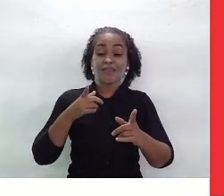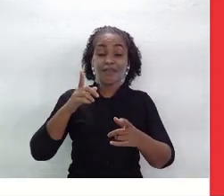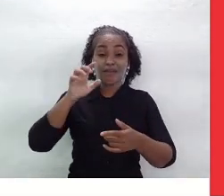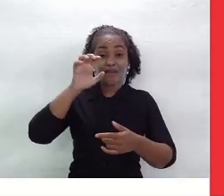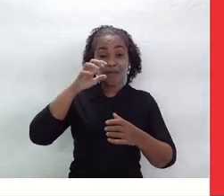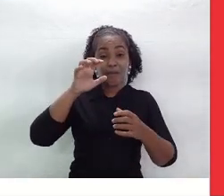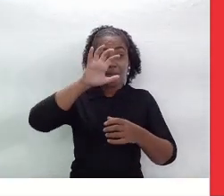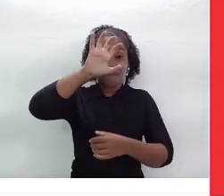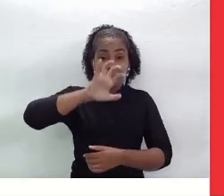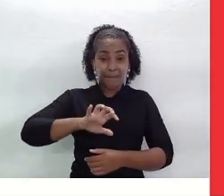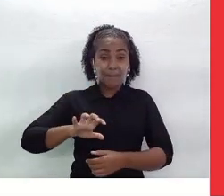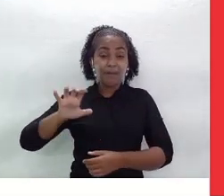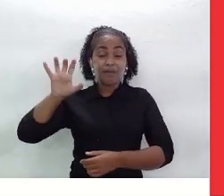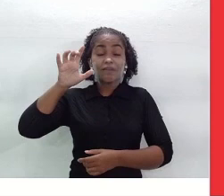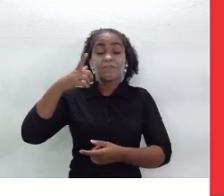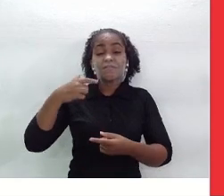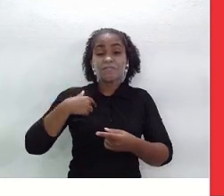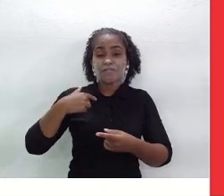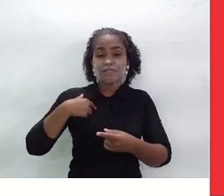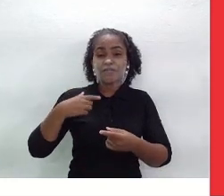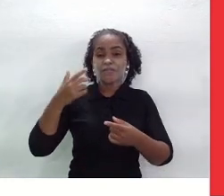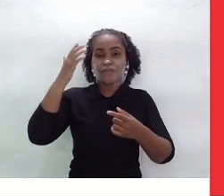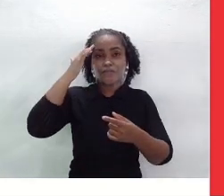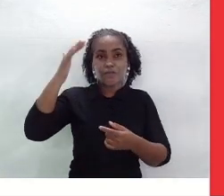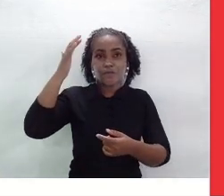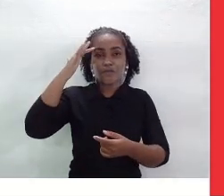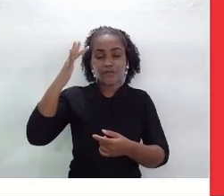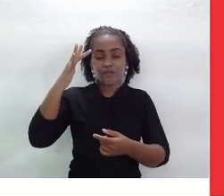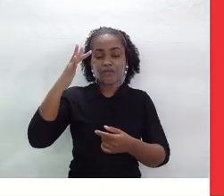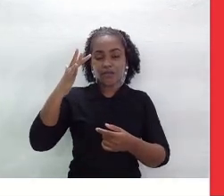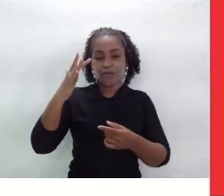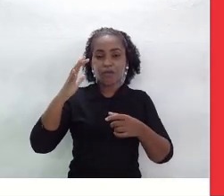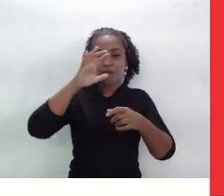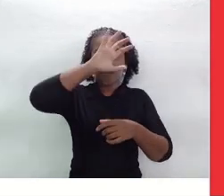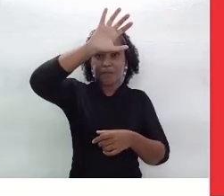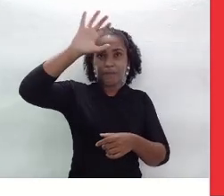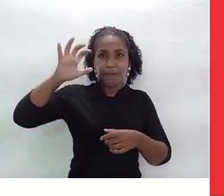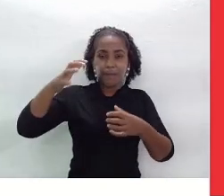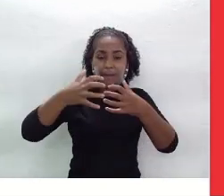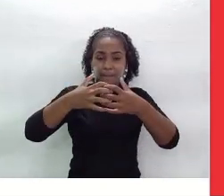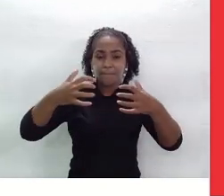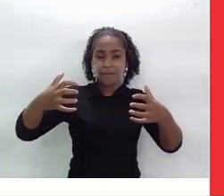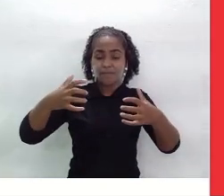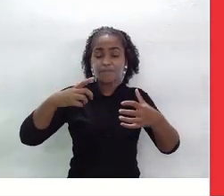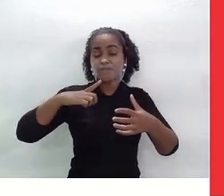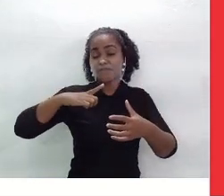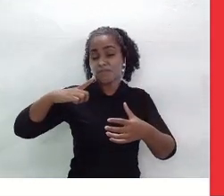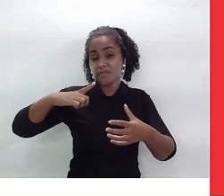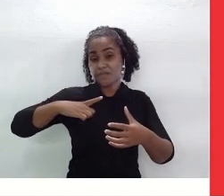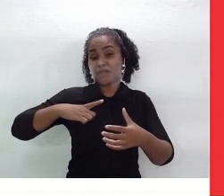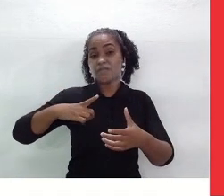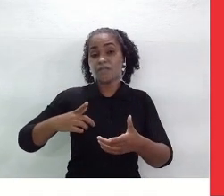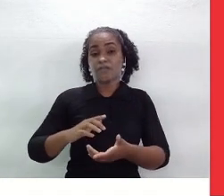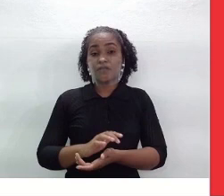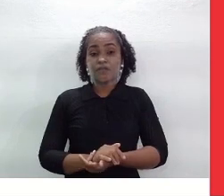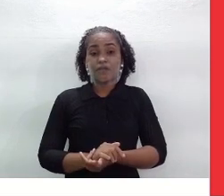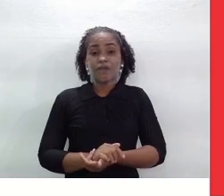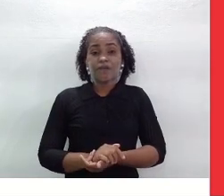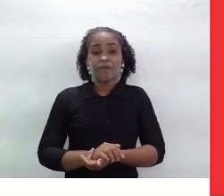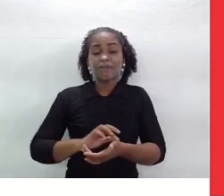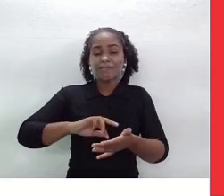gente observa que através da deriva continental existiu também a questão das evidências que